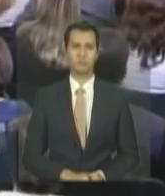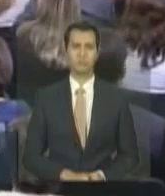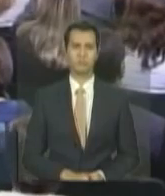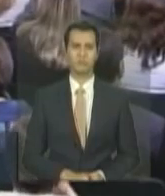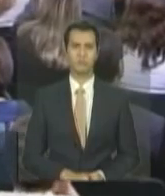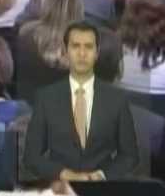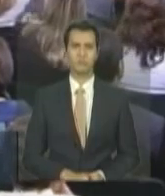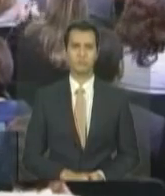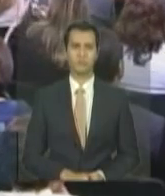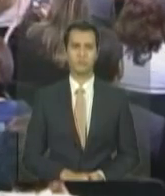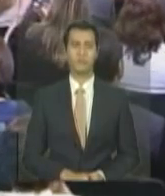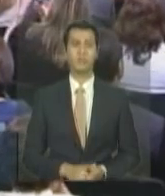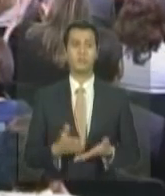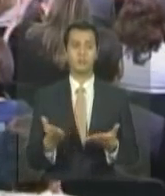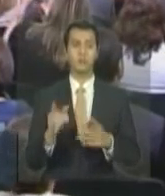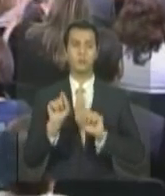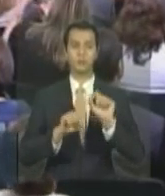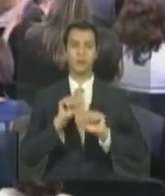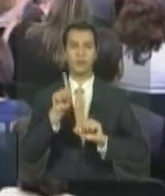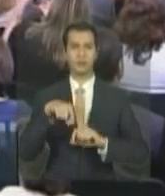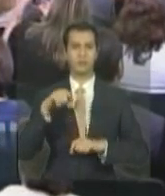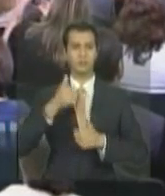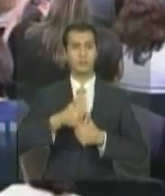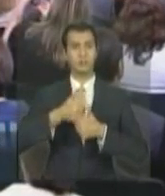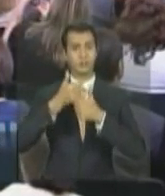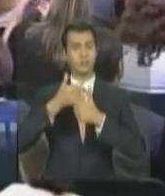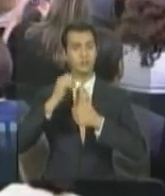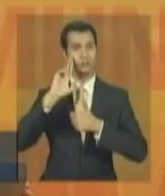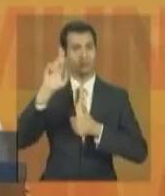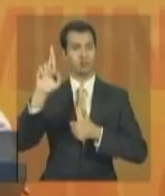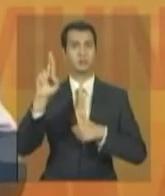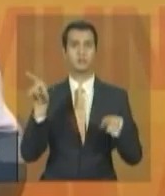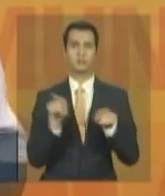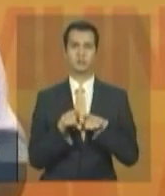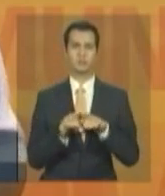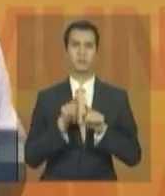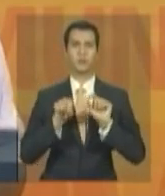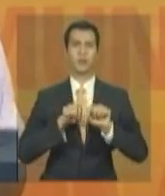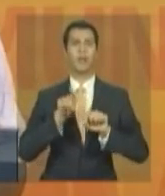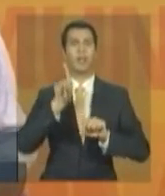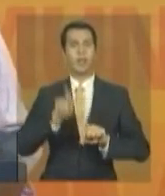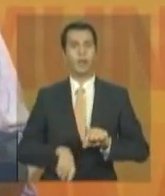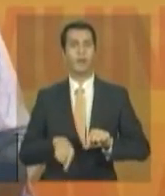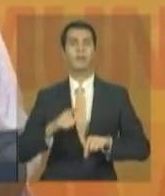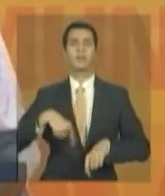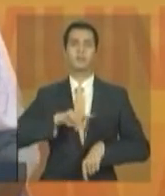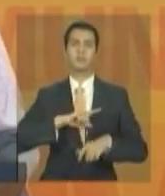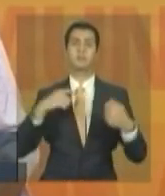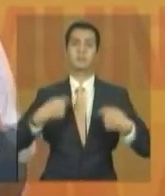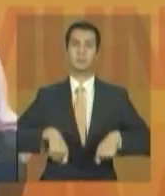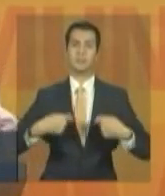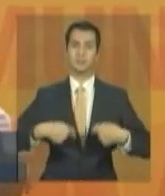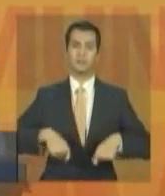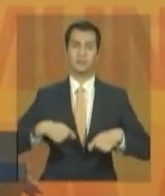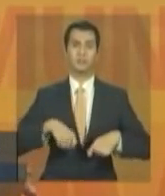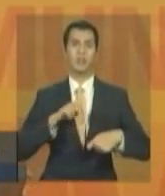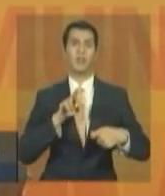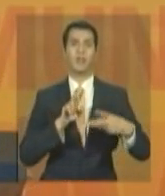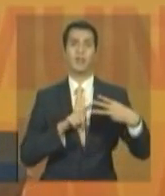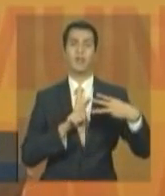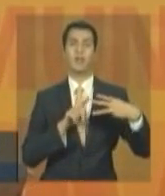E, no que se refere à autoridade, é algo que é repressão e